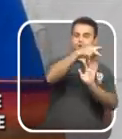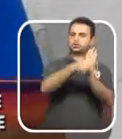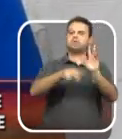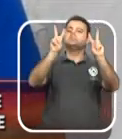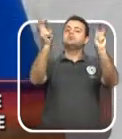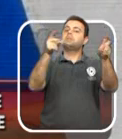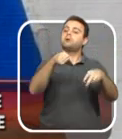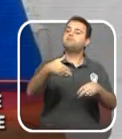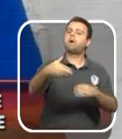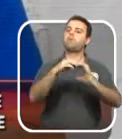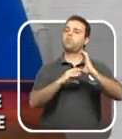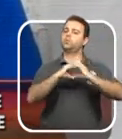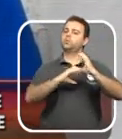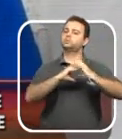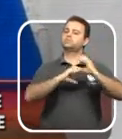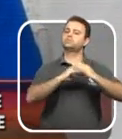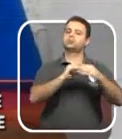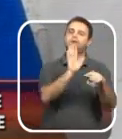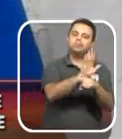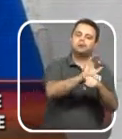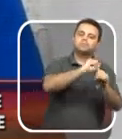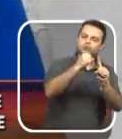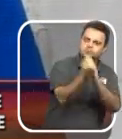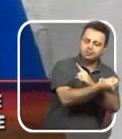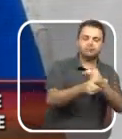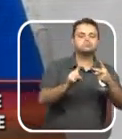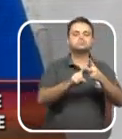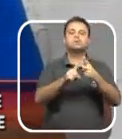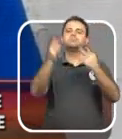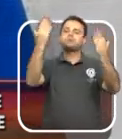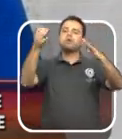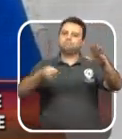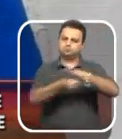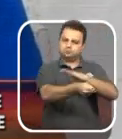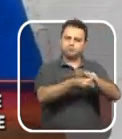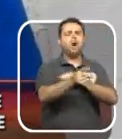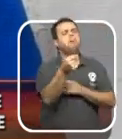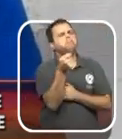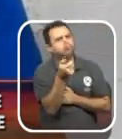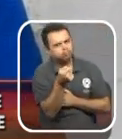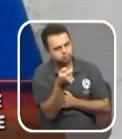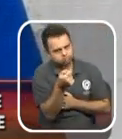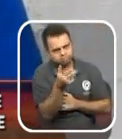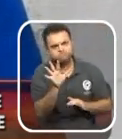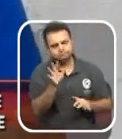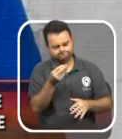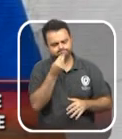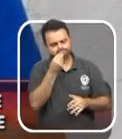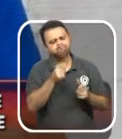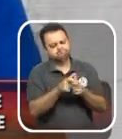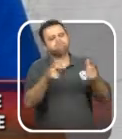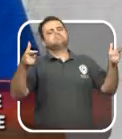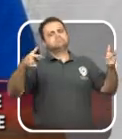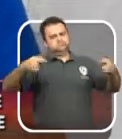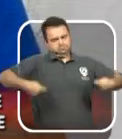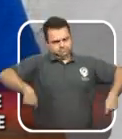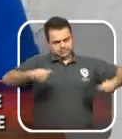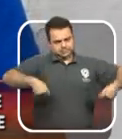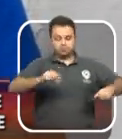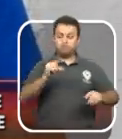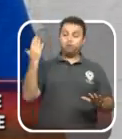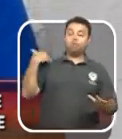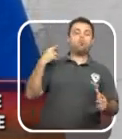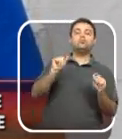quero ressaltar aqui, na área da educação, nós tivemos uma atuação trabalhando para que o